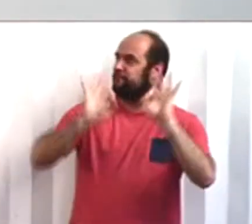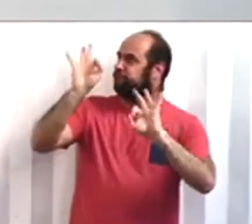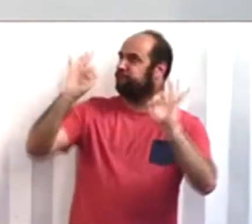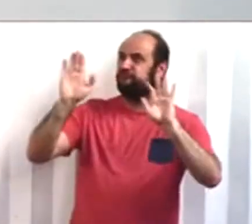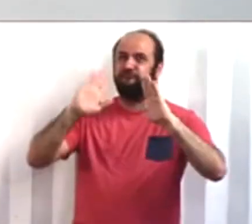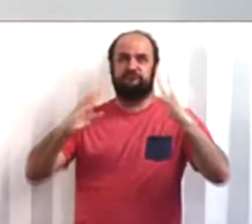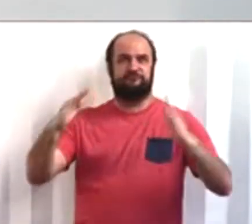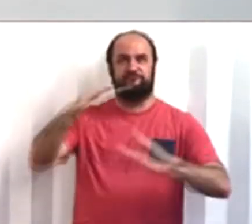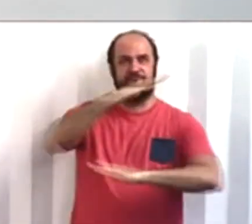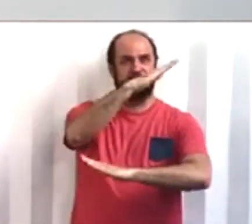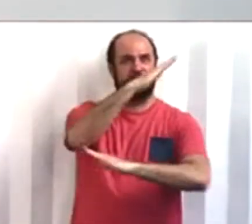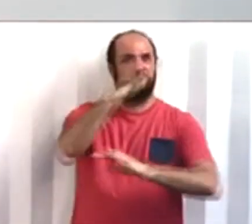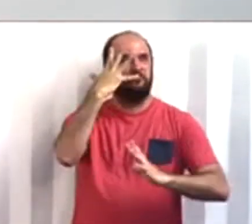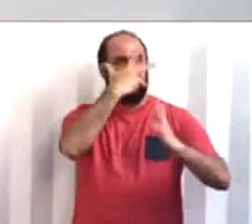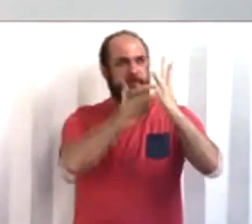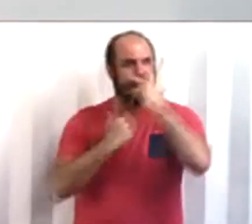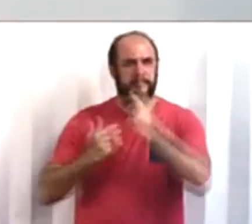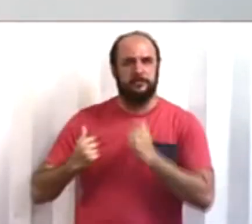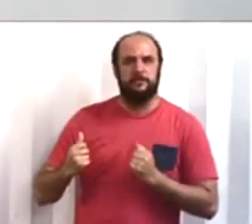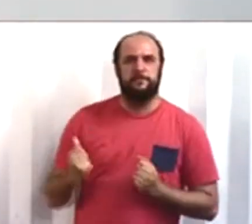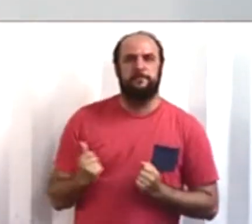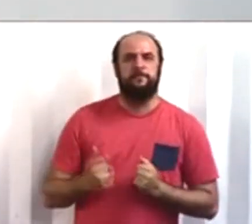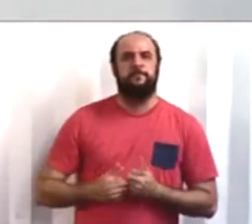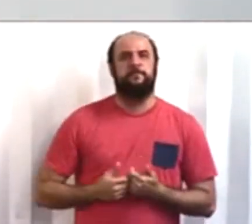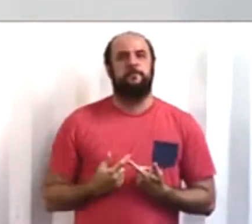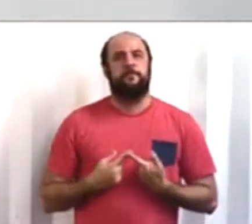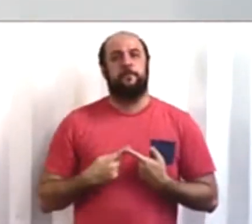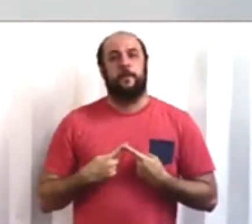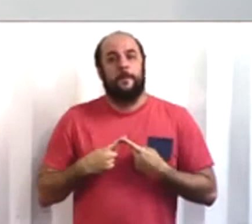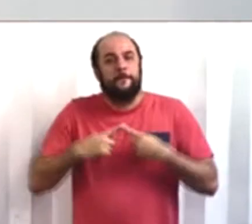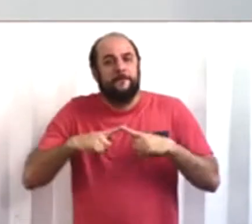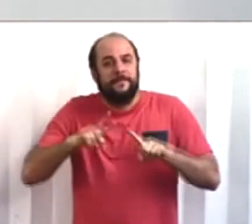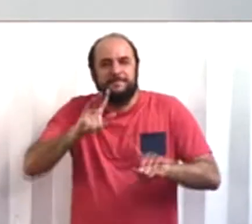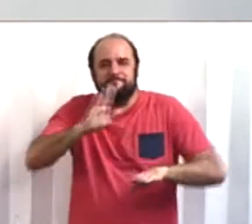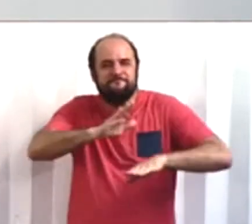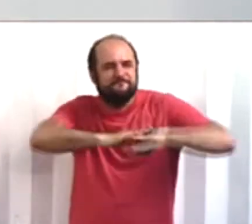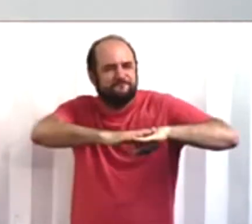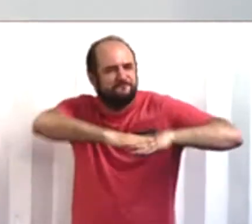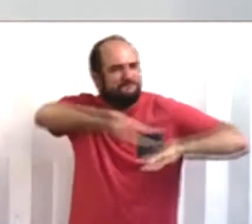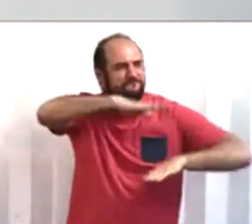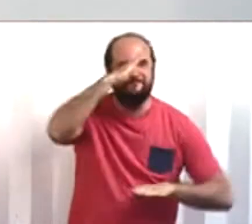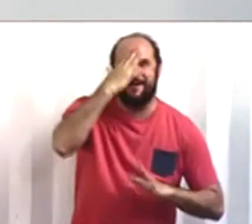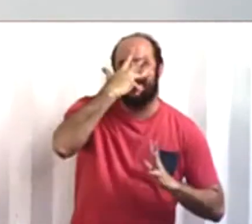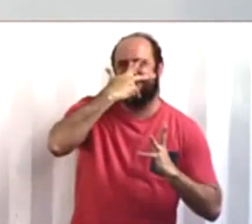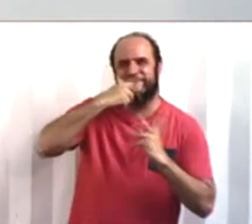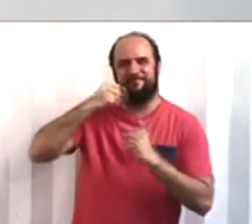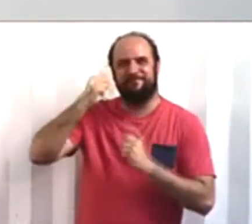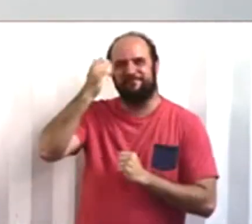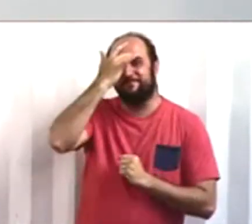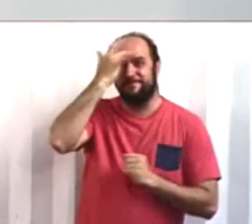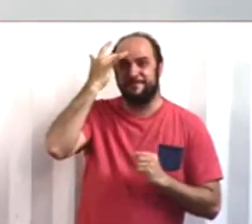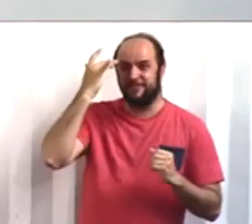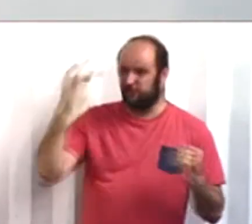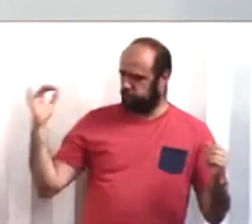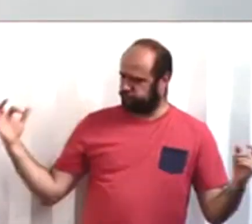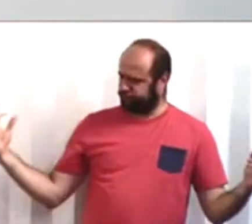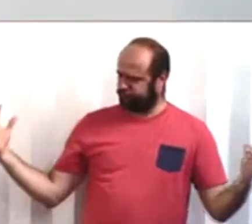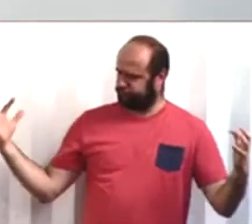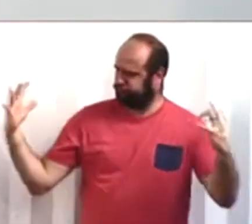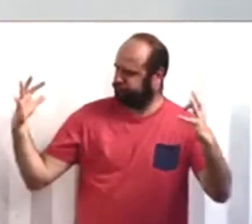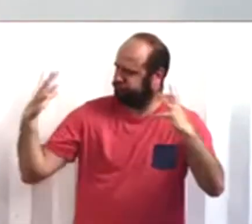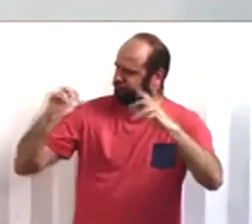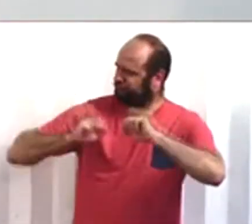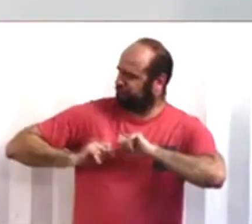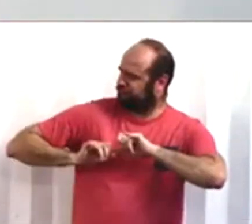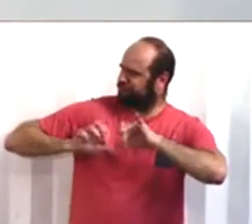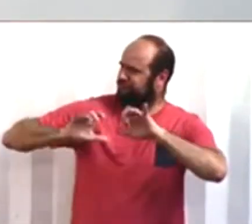arquitetônico, da sua beleza particular, mas ela fica mais linda quando os filhos da casa,